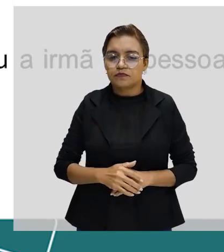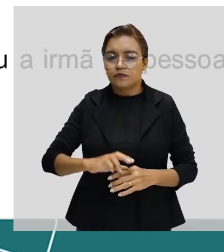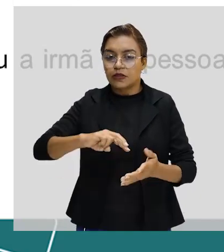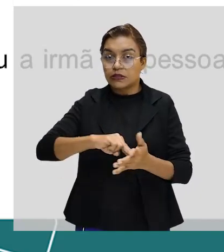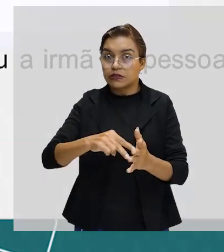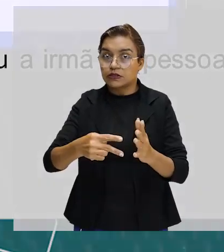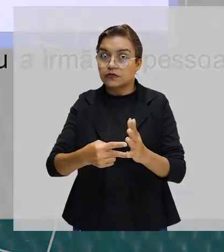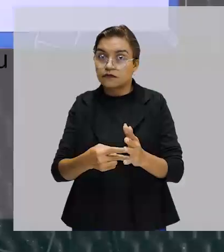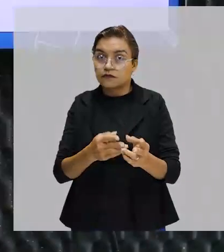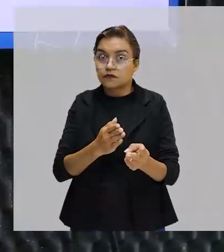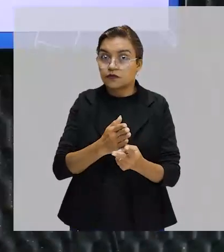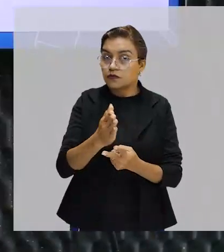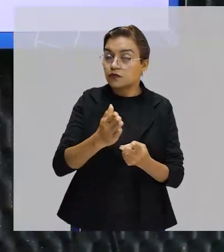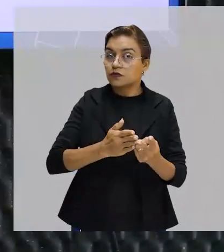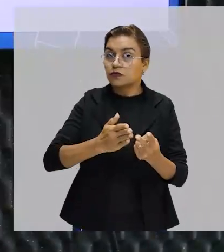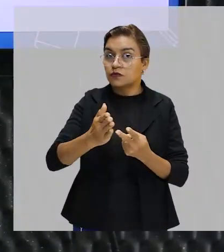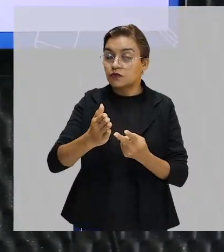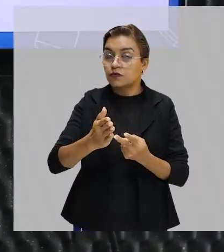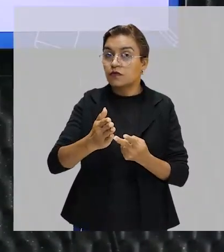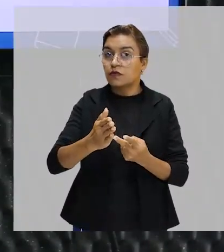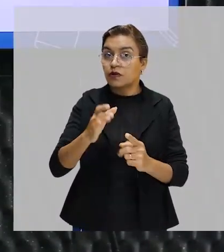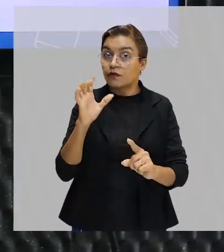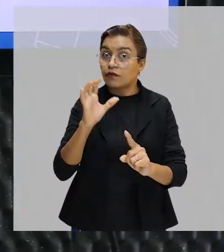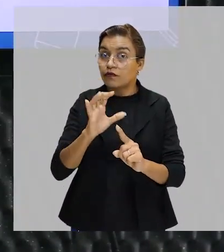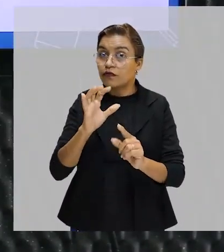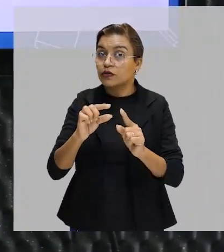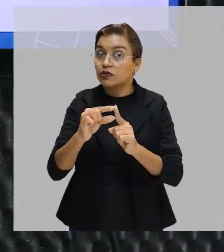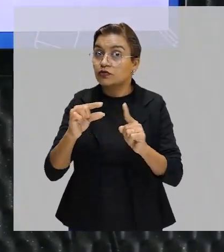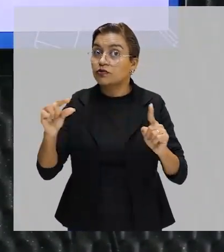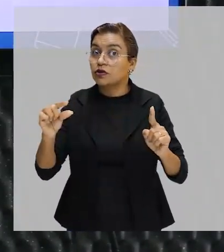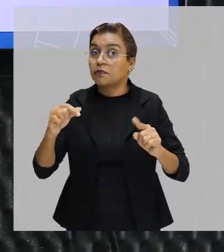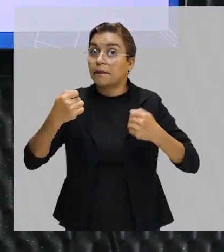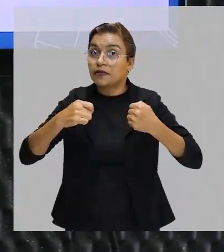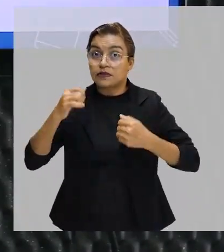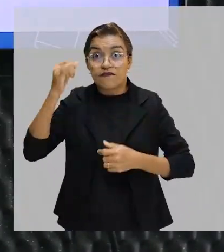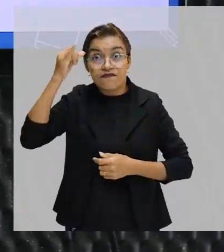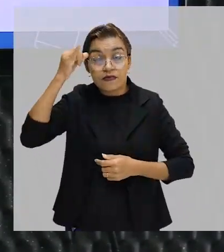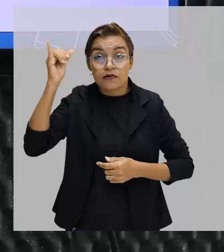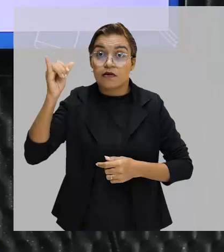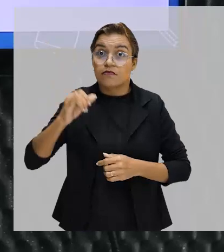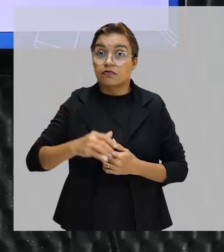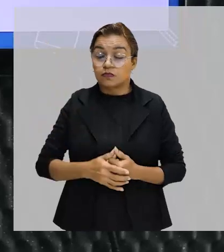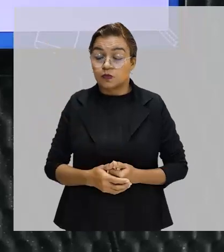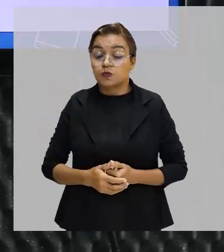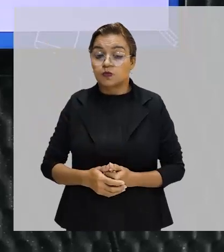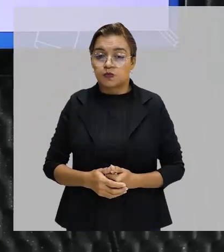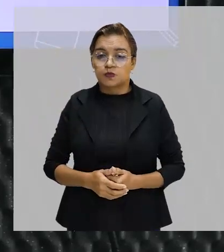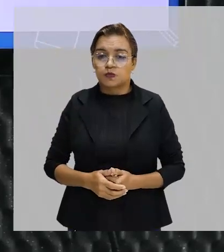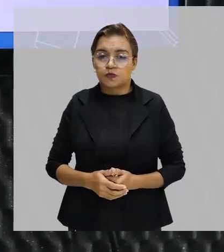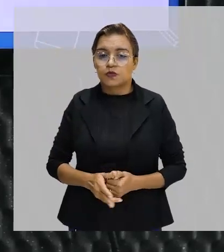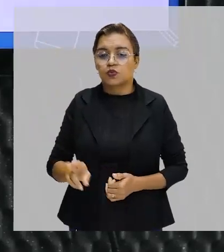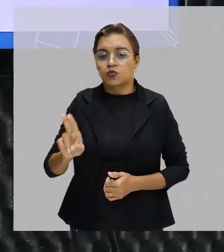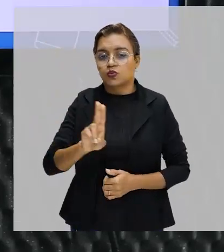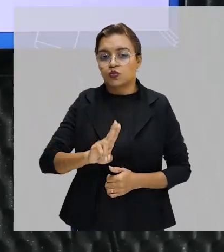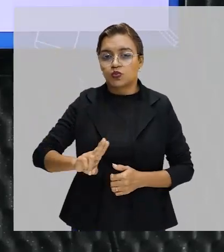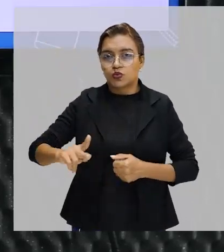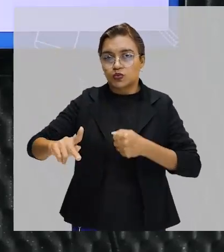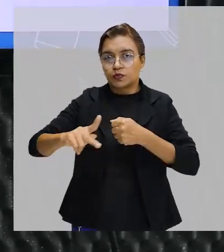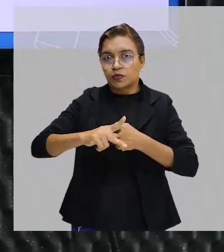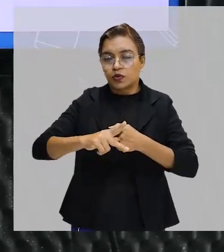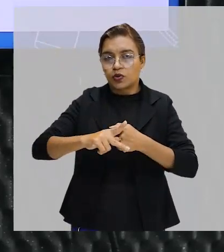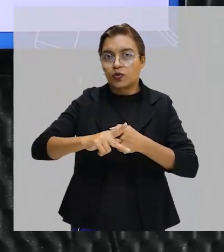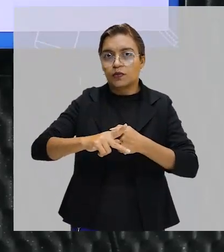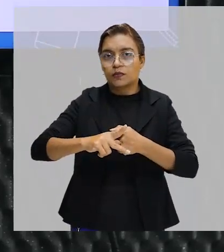ambiguidade compromete o texto. Esse vocês devem evitar totalmente. O uso dos pronomes